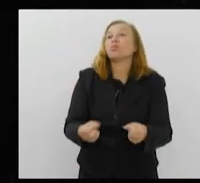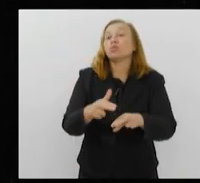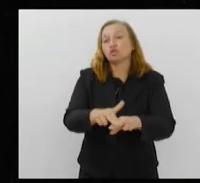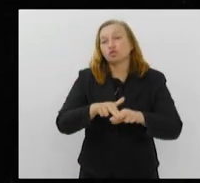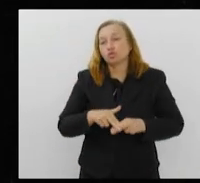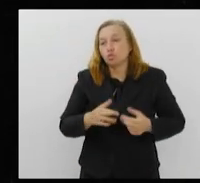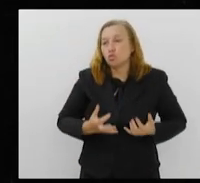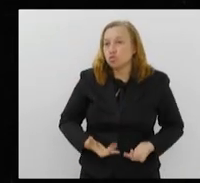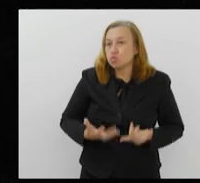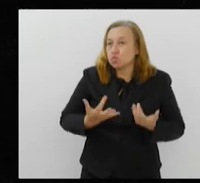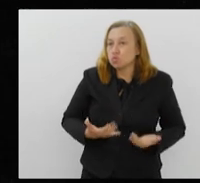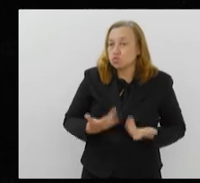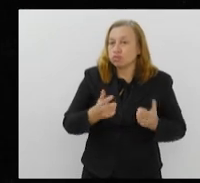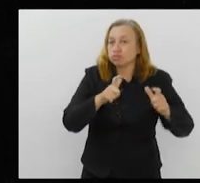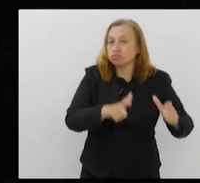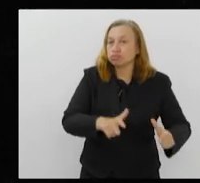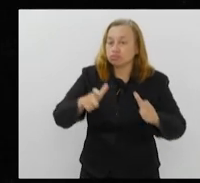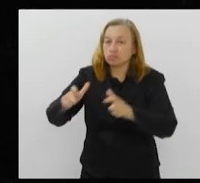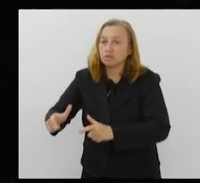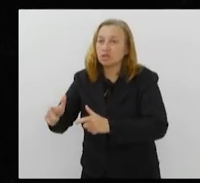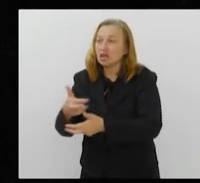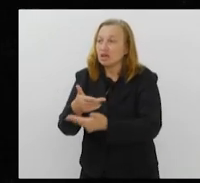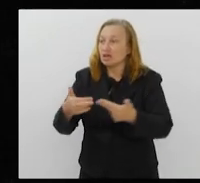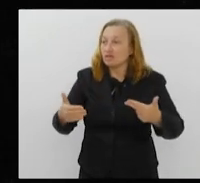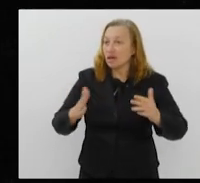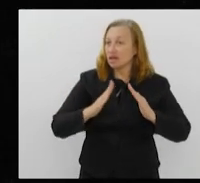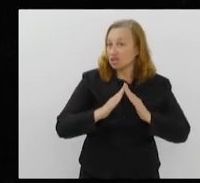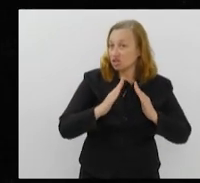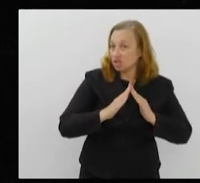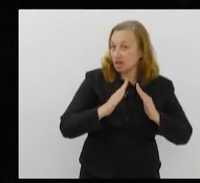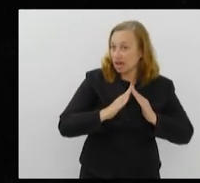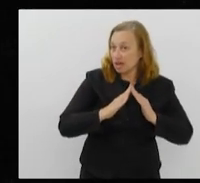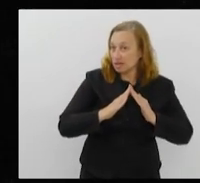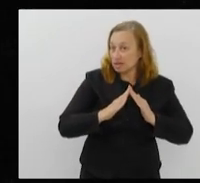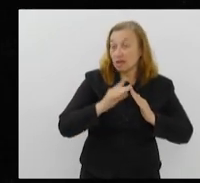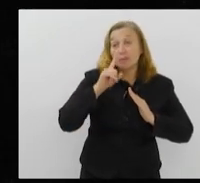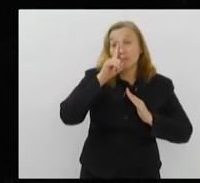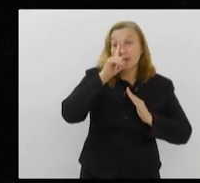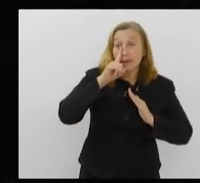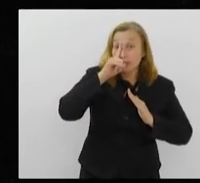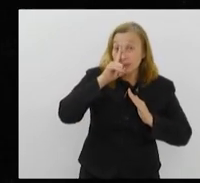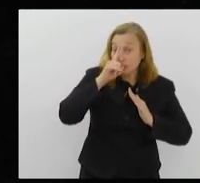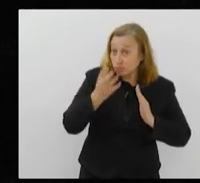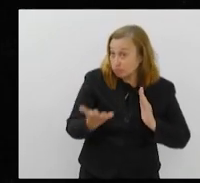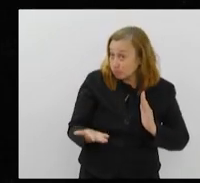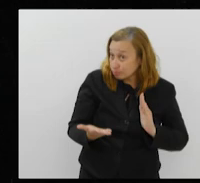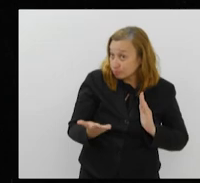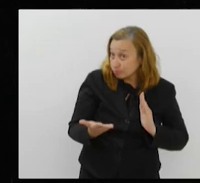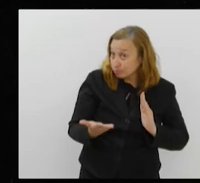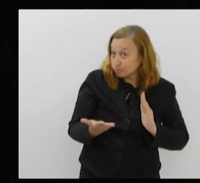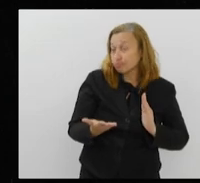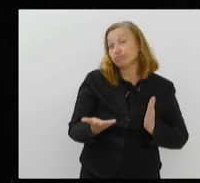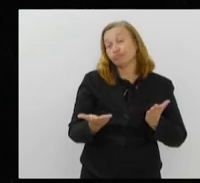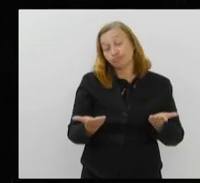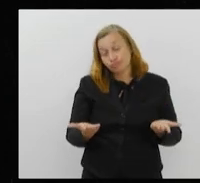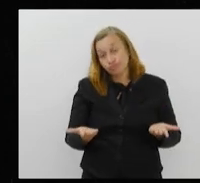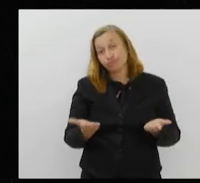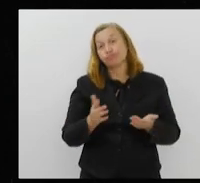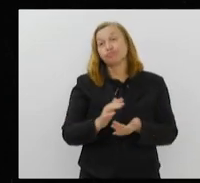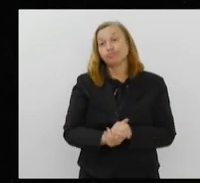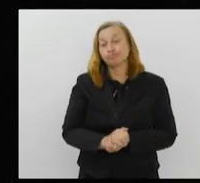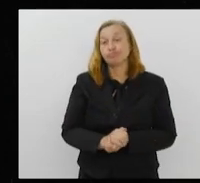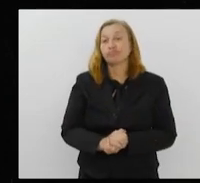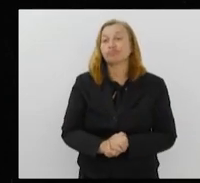na região e diversas residências ficaram expostas aos riscos iminentes